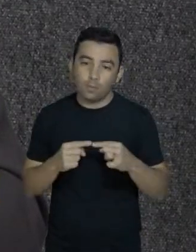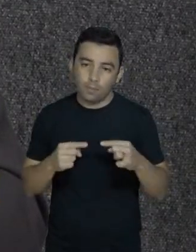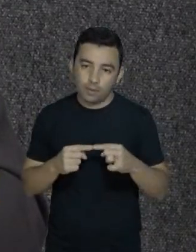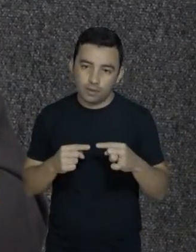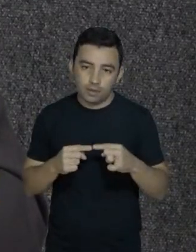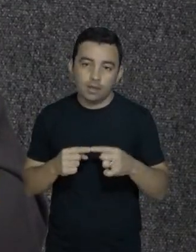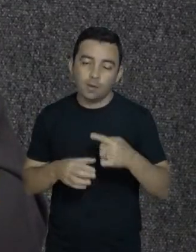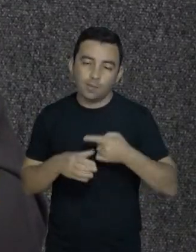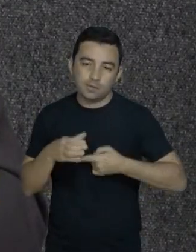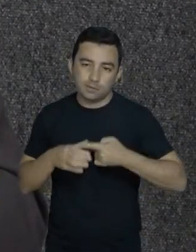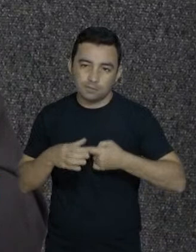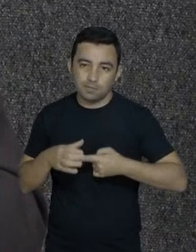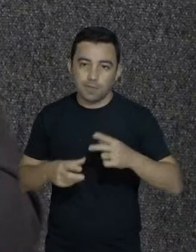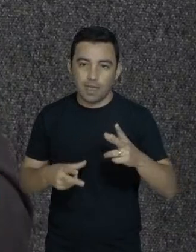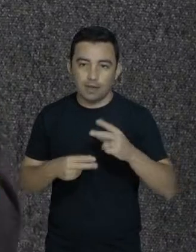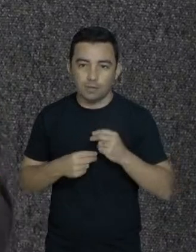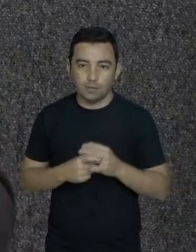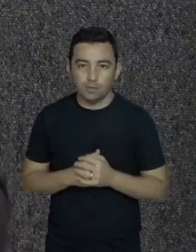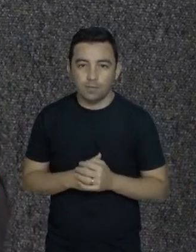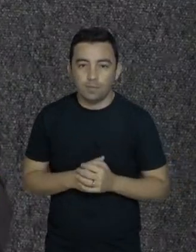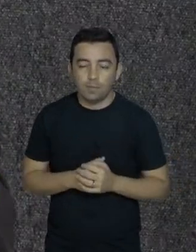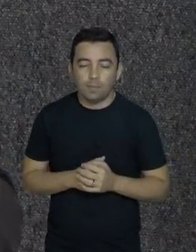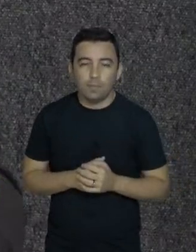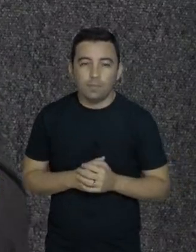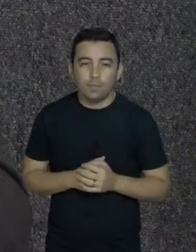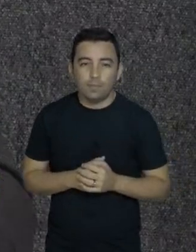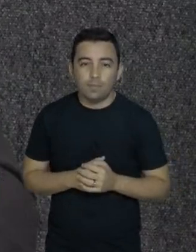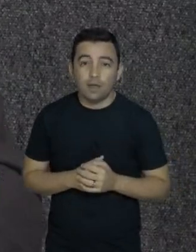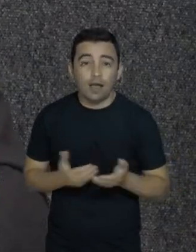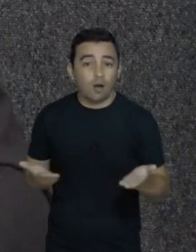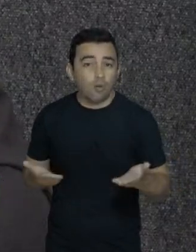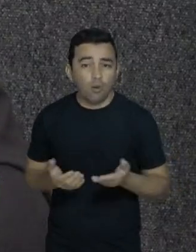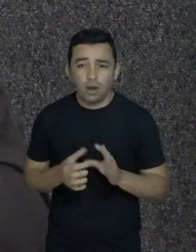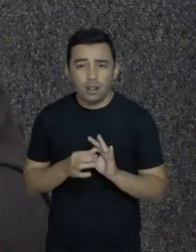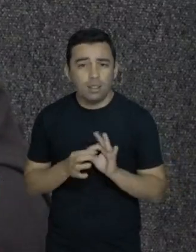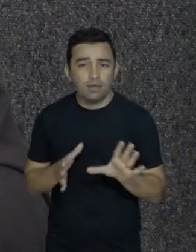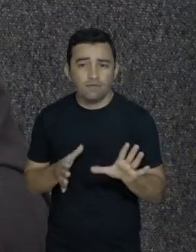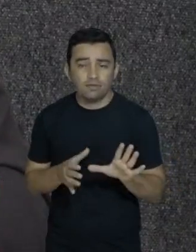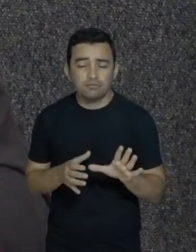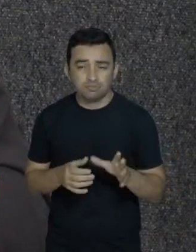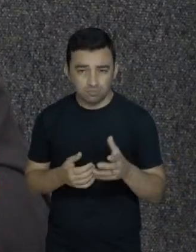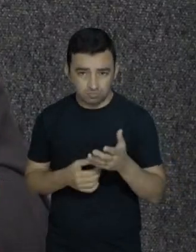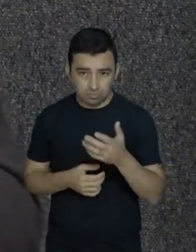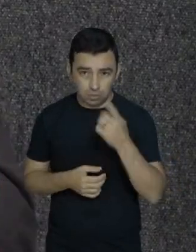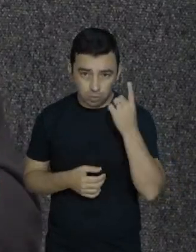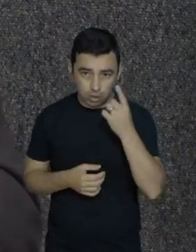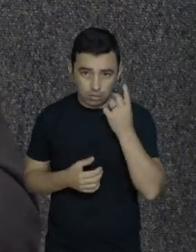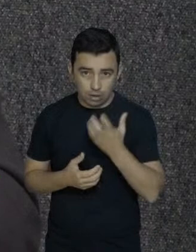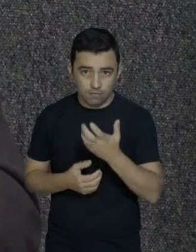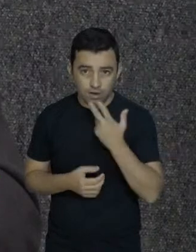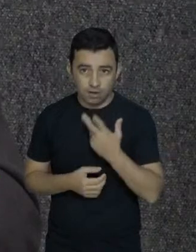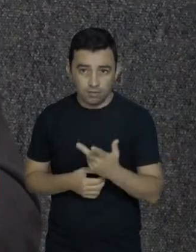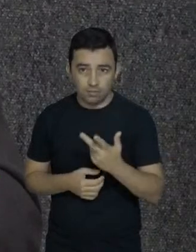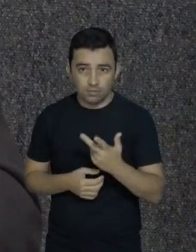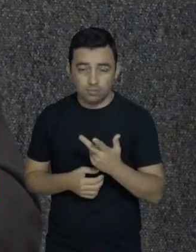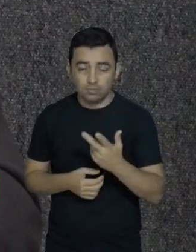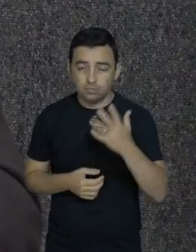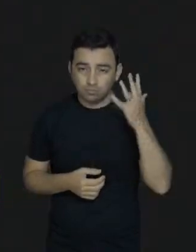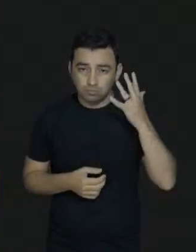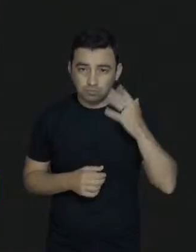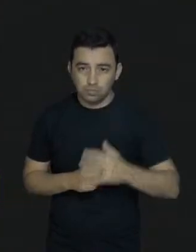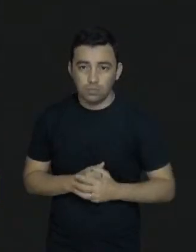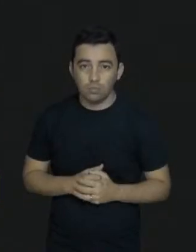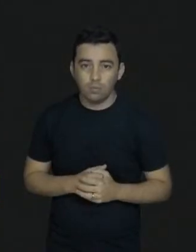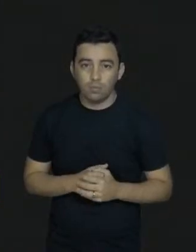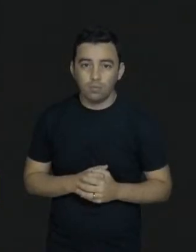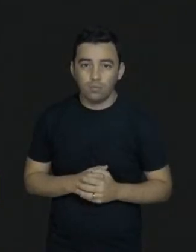de mérito deixa a palavra livre para que se algum Deputado queira fazer uso da palavra